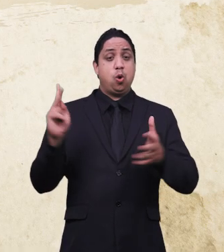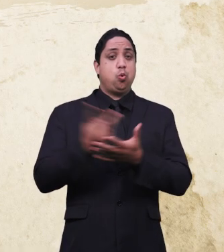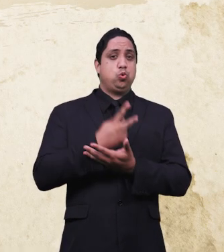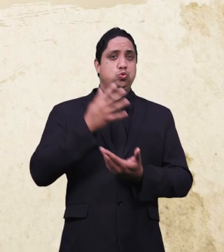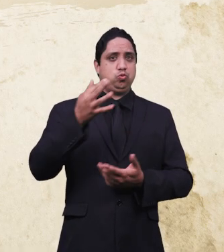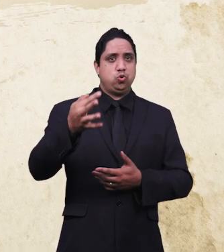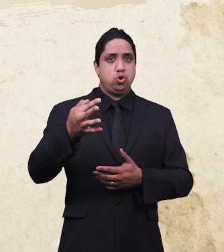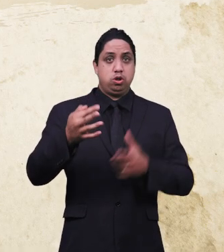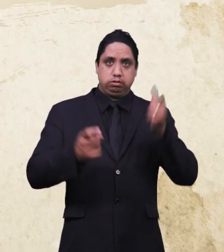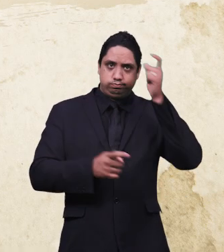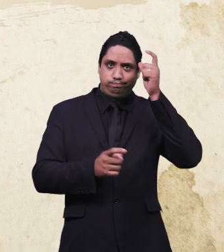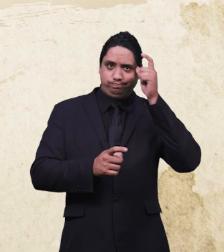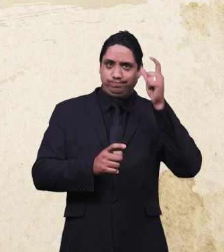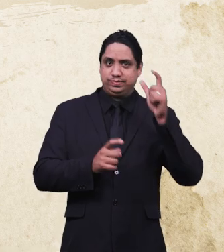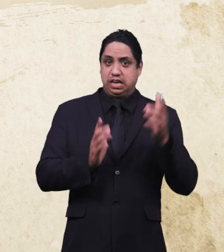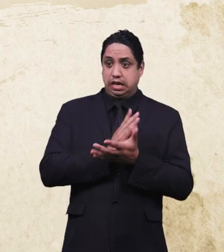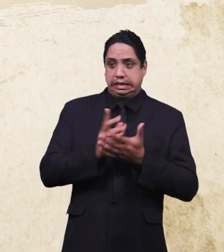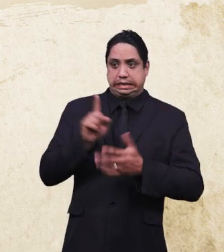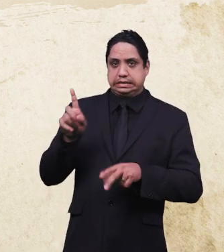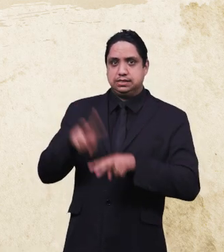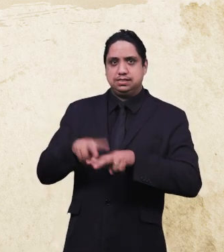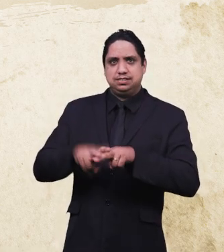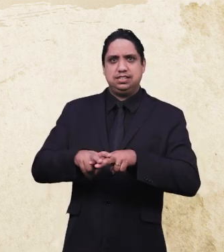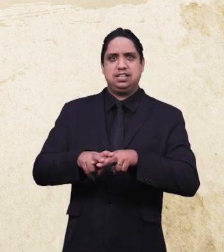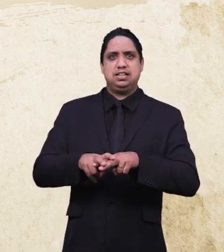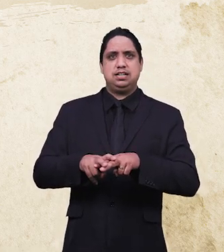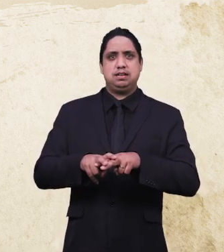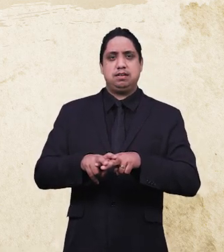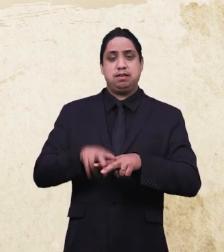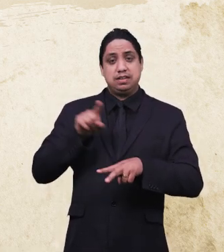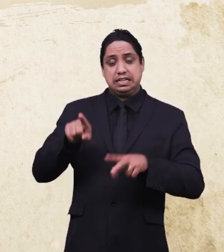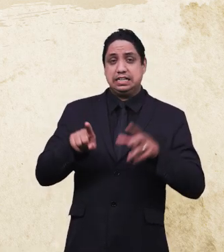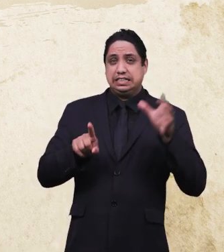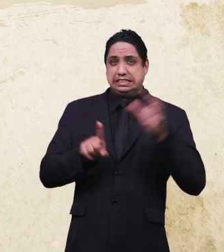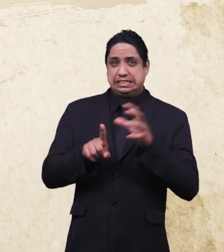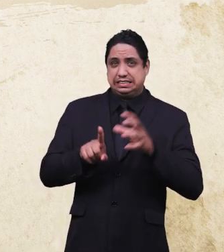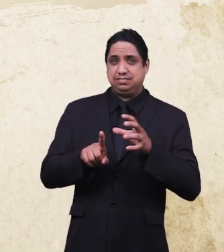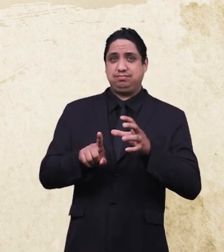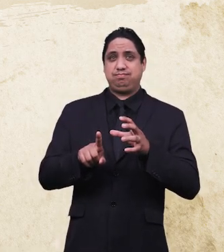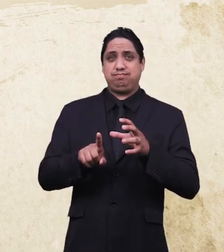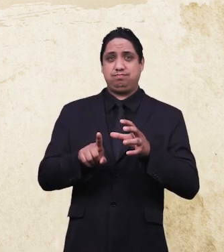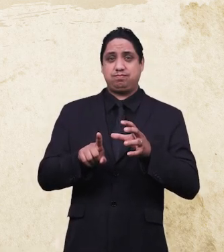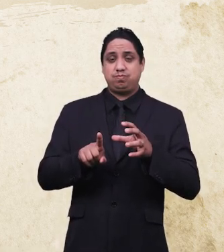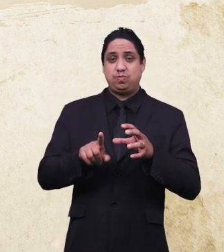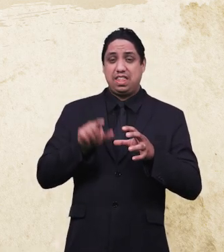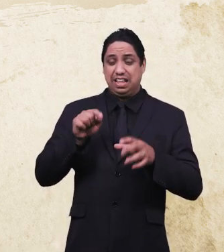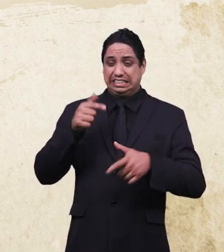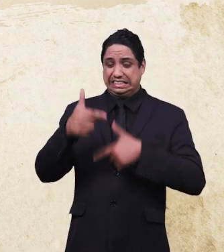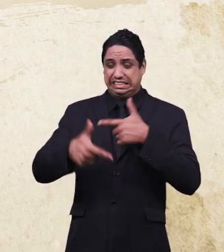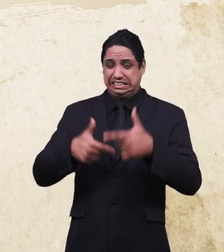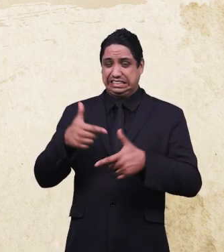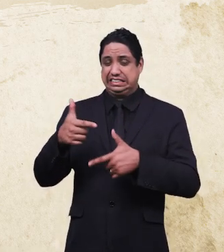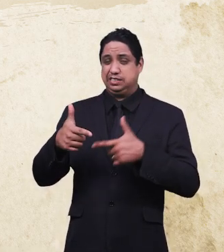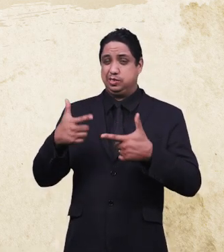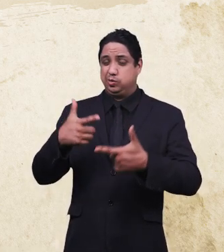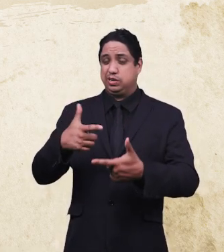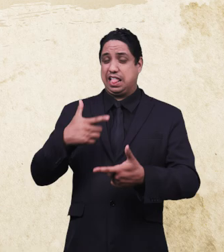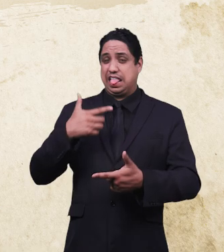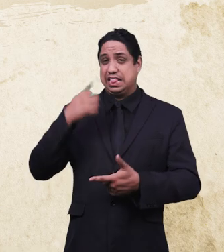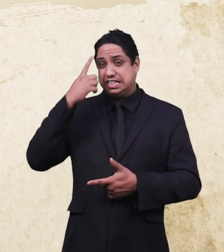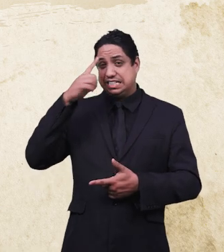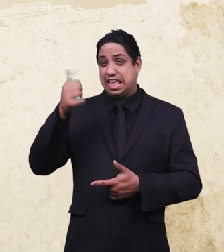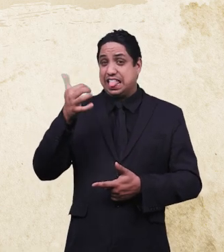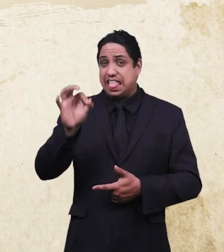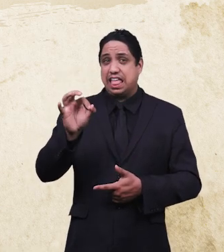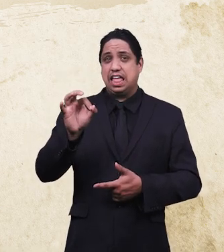hás de padecer, eis que o diabo lançará alguns de vós na prisão, para que sejais tentados e tereis uma tribulação